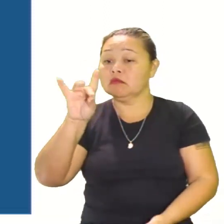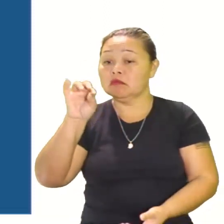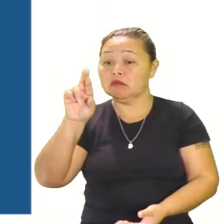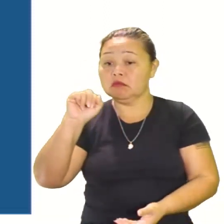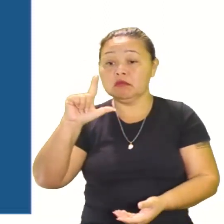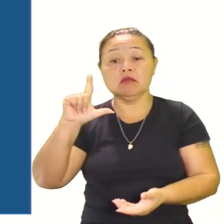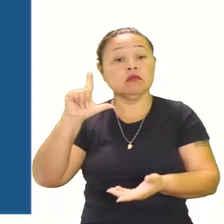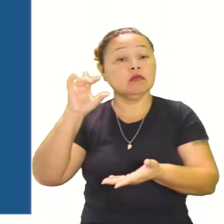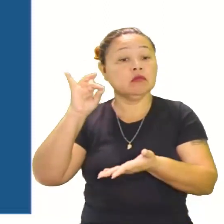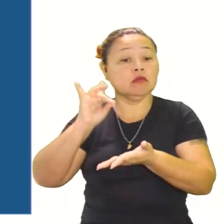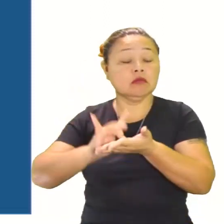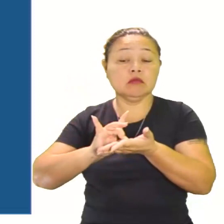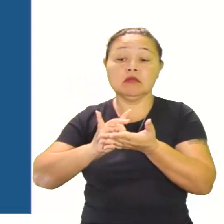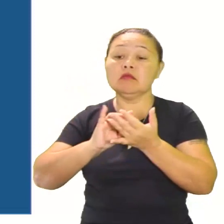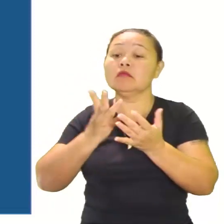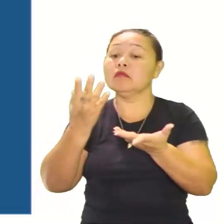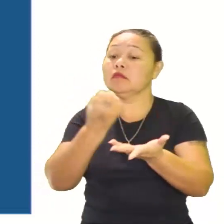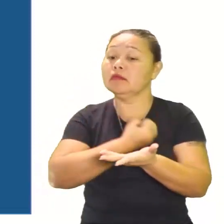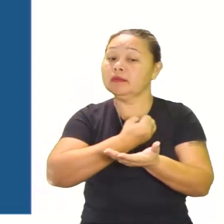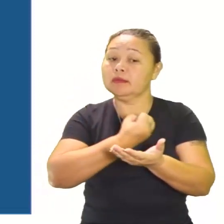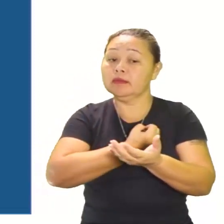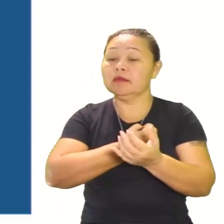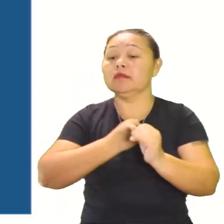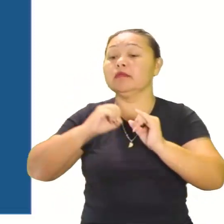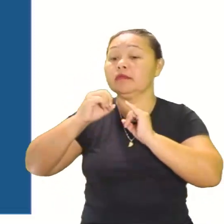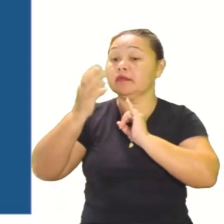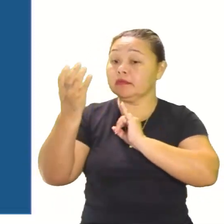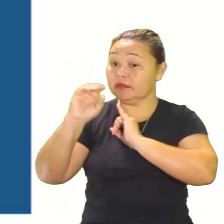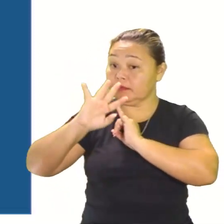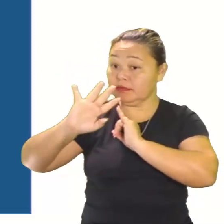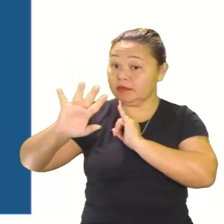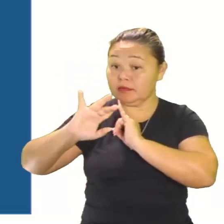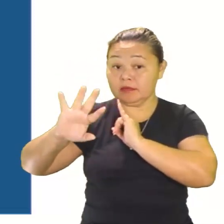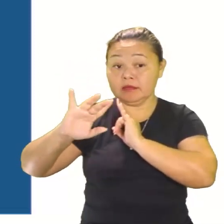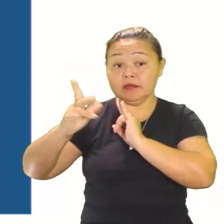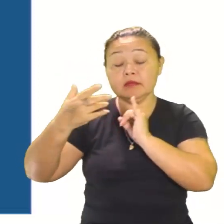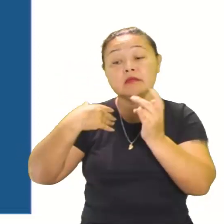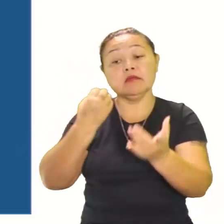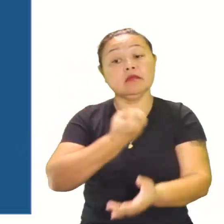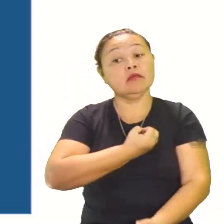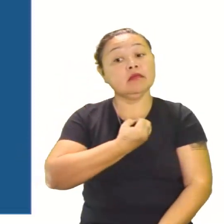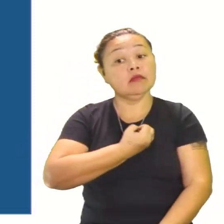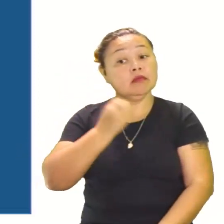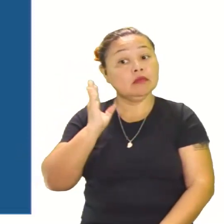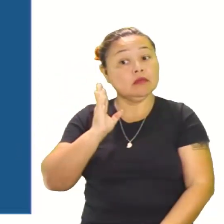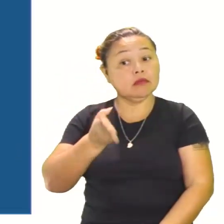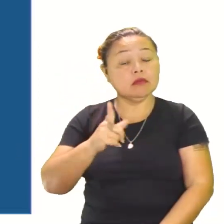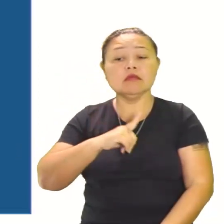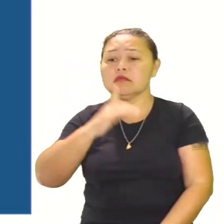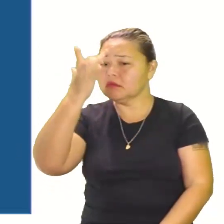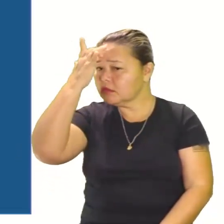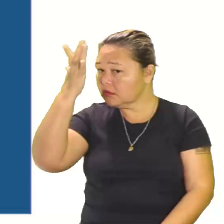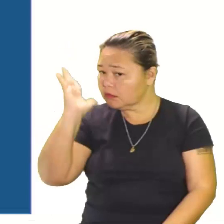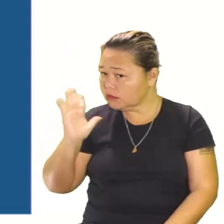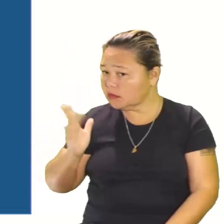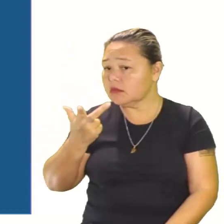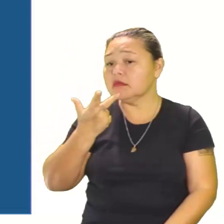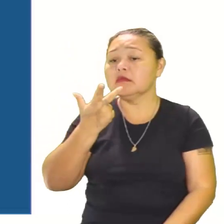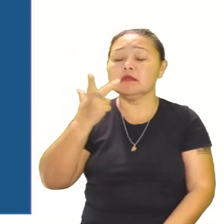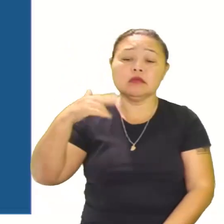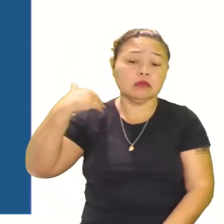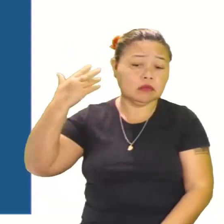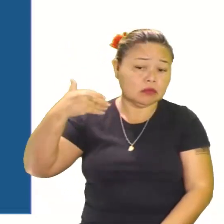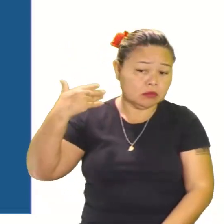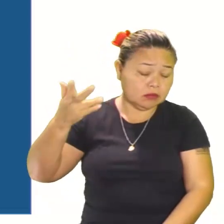valor imaginário ou valor absoluto. Bora ver. Muito fácil essa, né? Acho que a gente vem dizendo já nas aulas